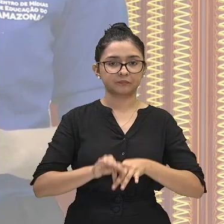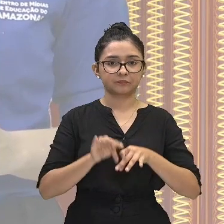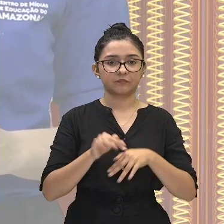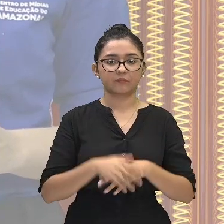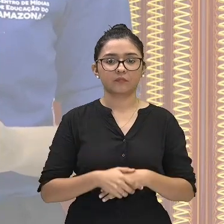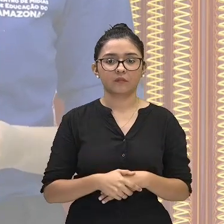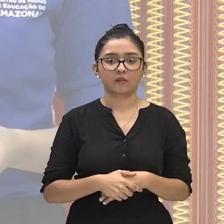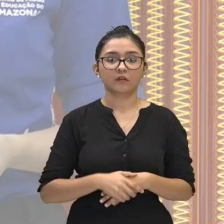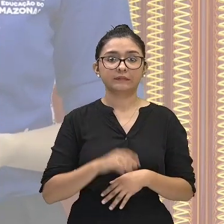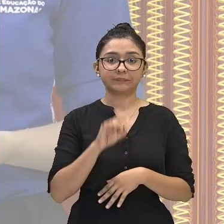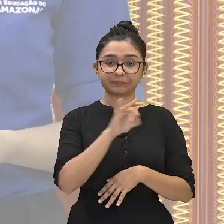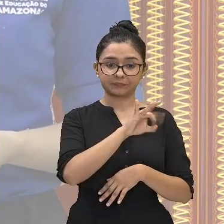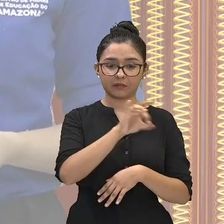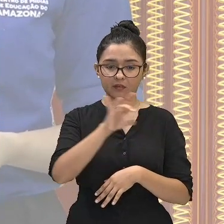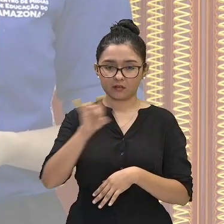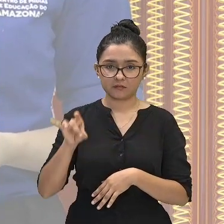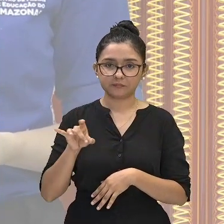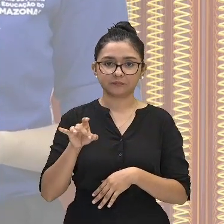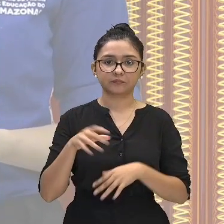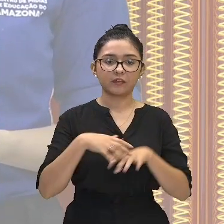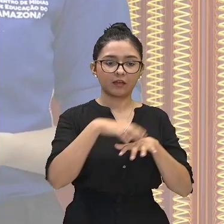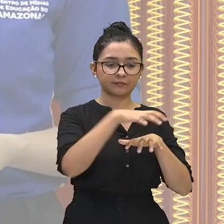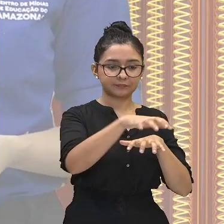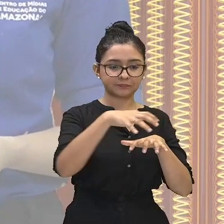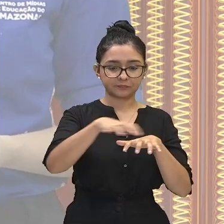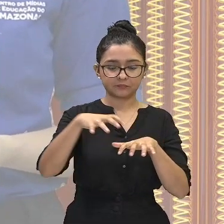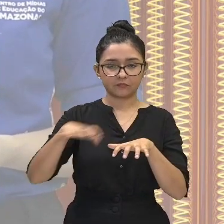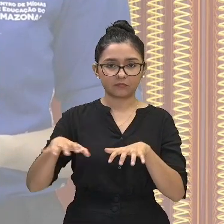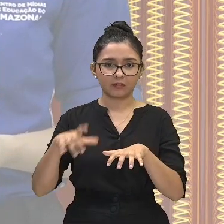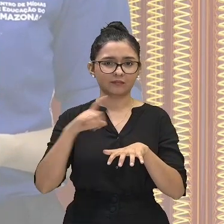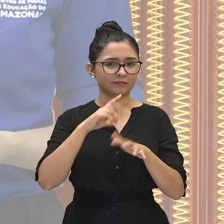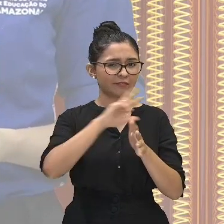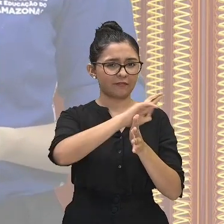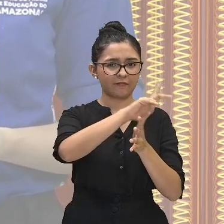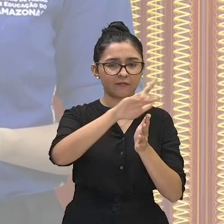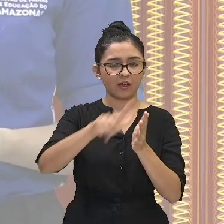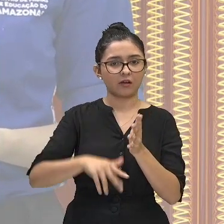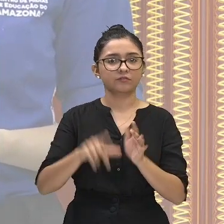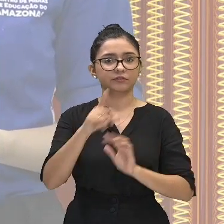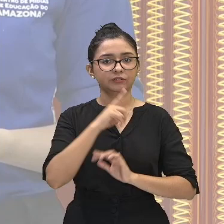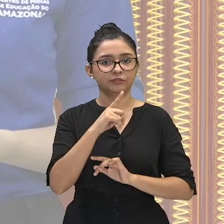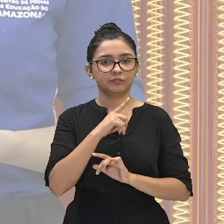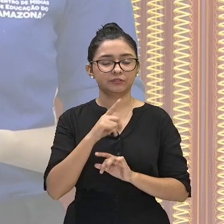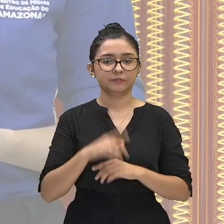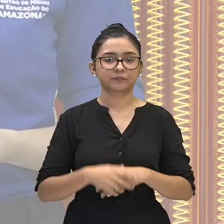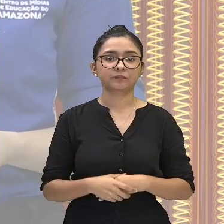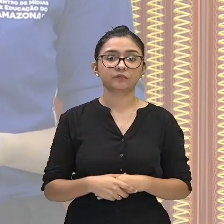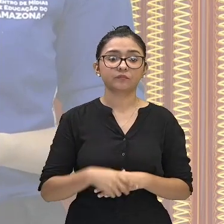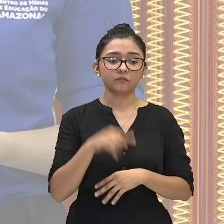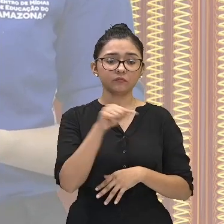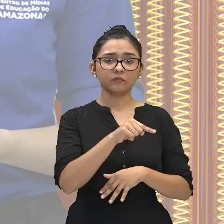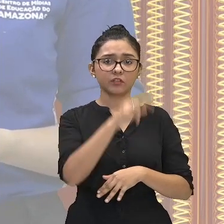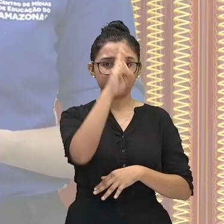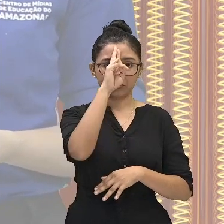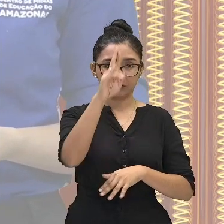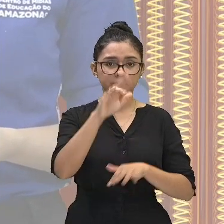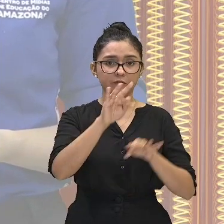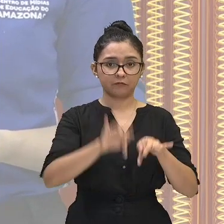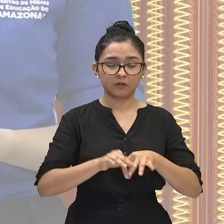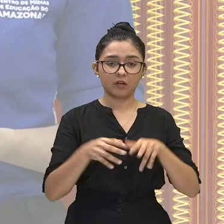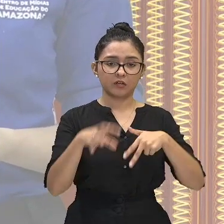cada feudo, em cada reino, dentre os vários que existiam, aquele senhor feudal, aquele